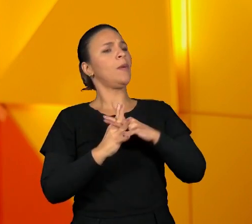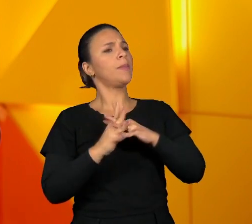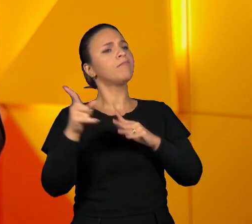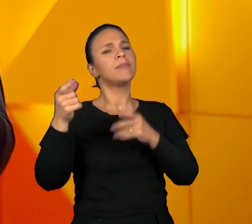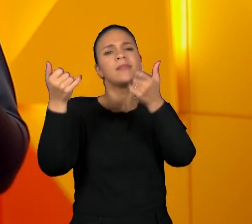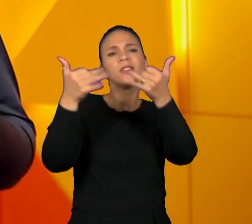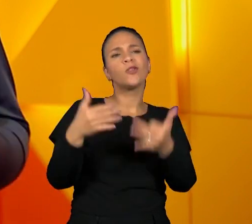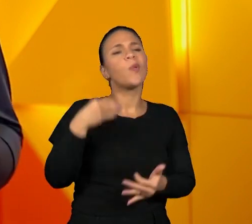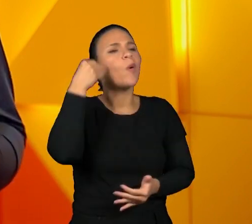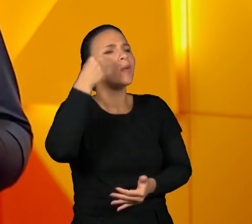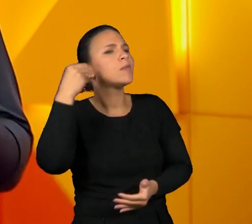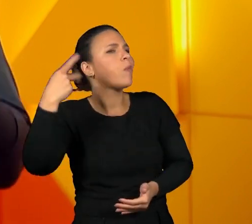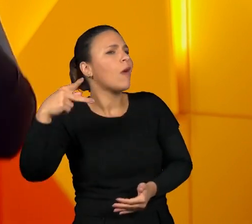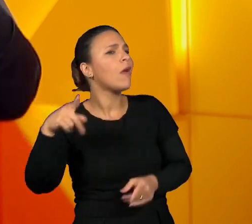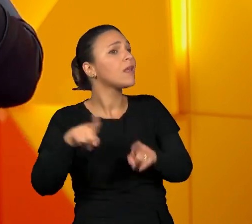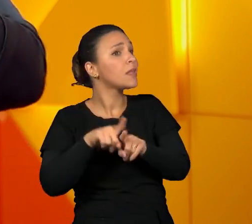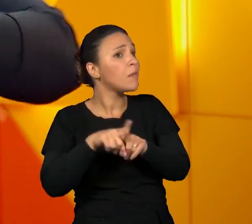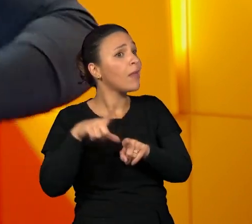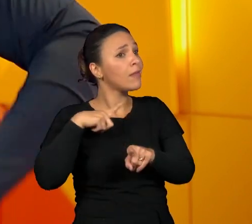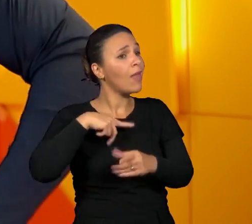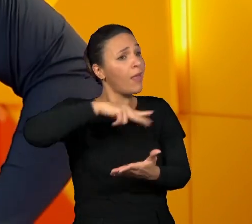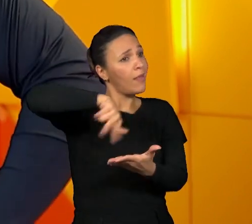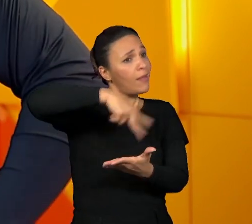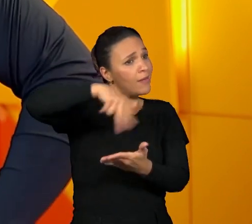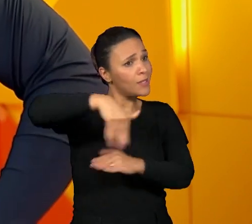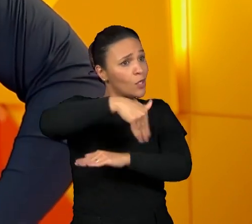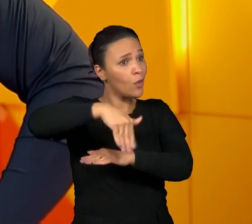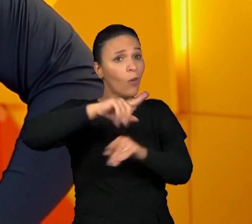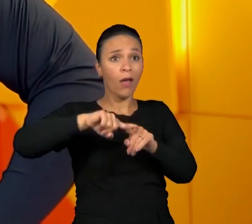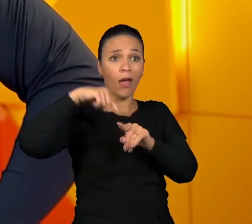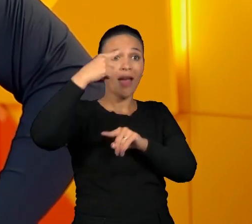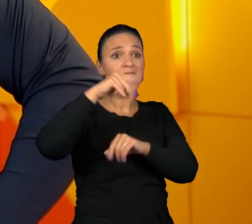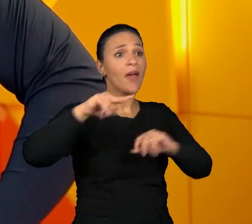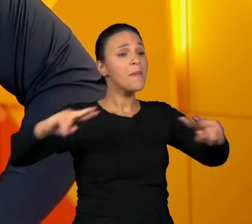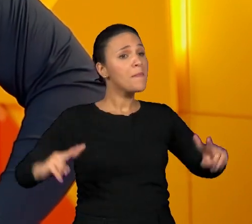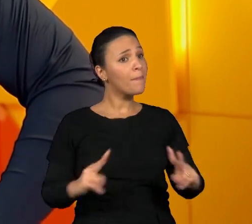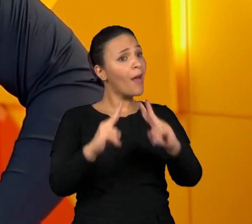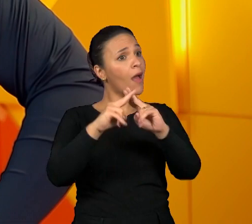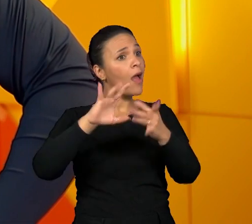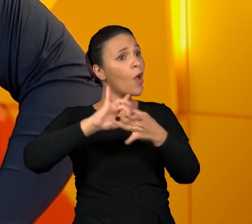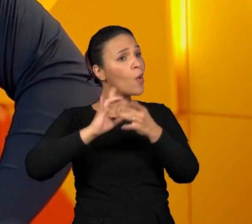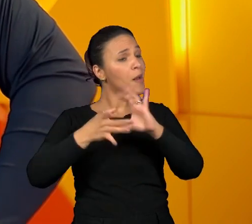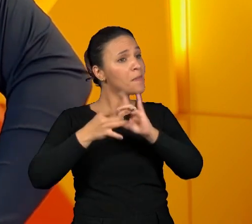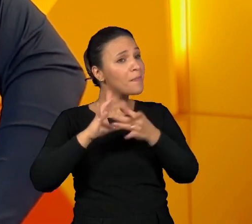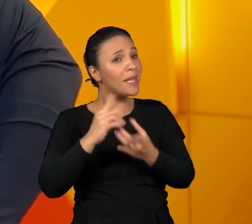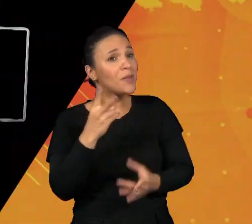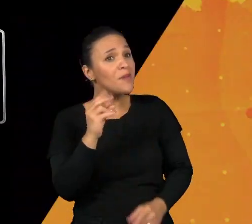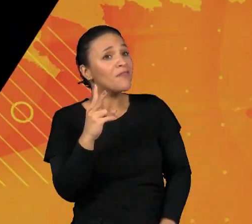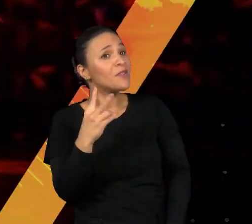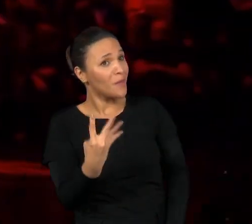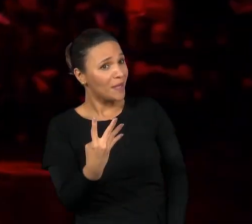e sobre a presença do break nas próximas Olimpíadas de Paris em 2024.